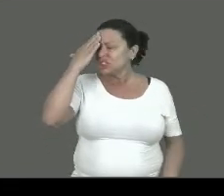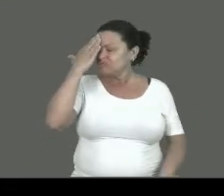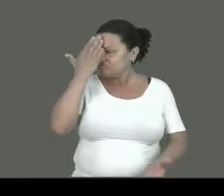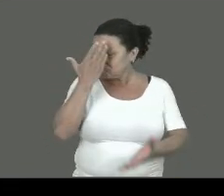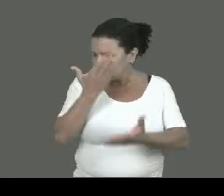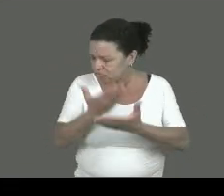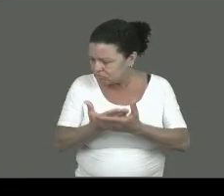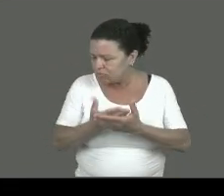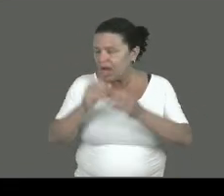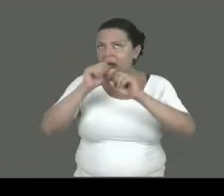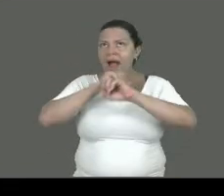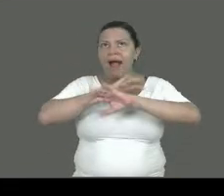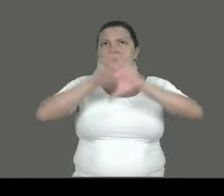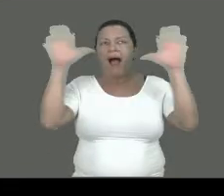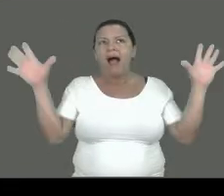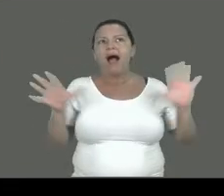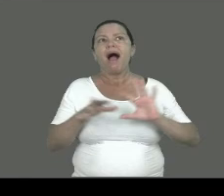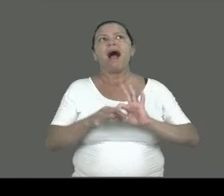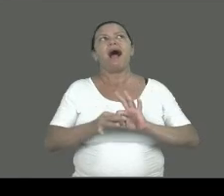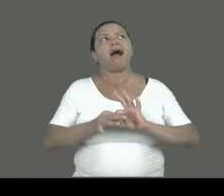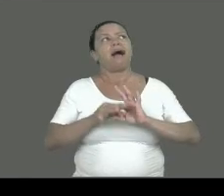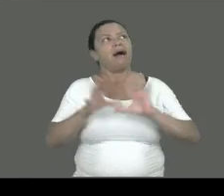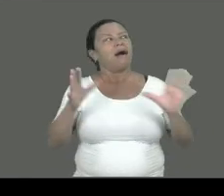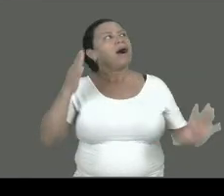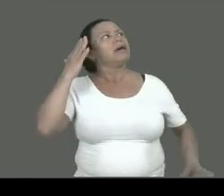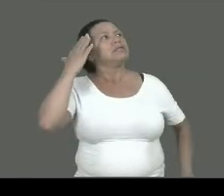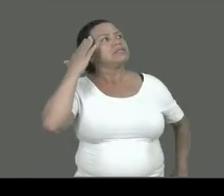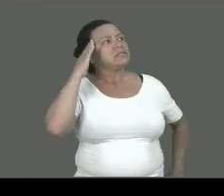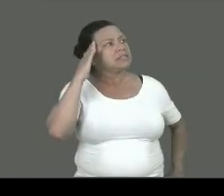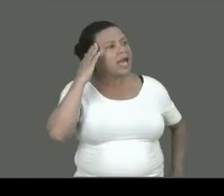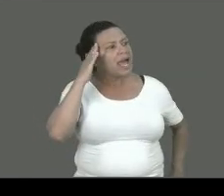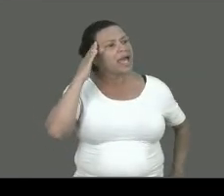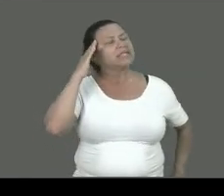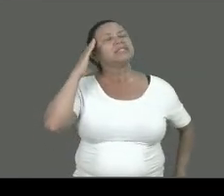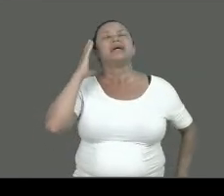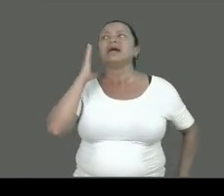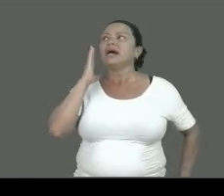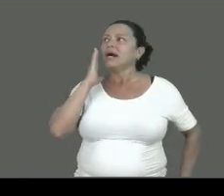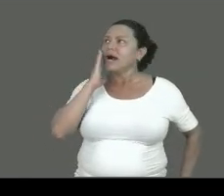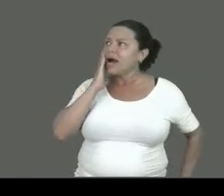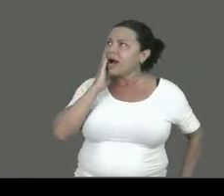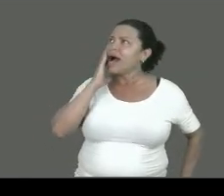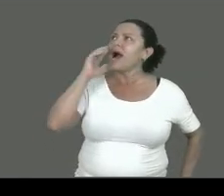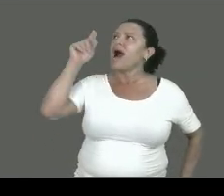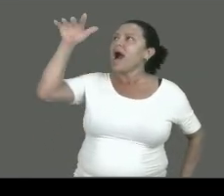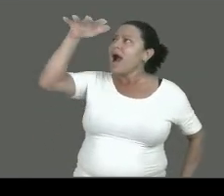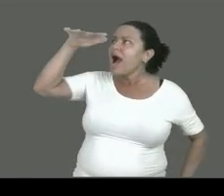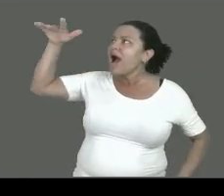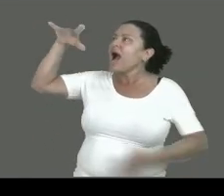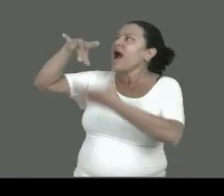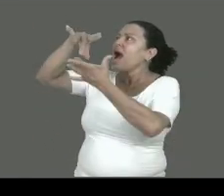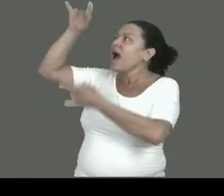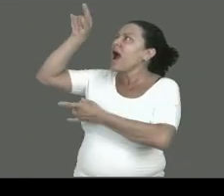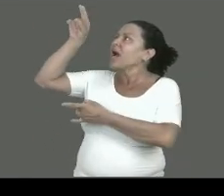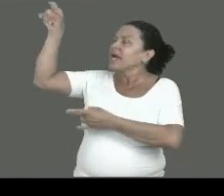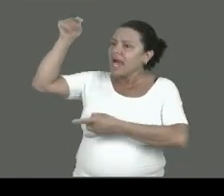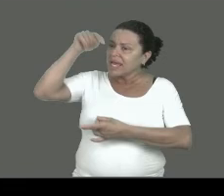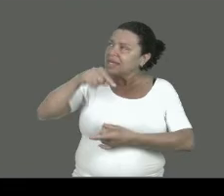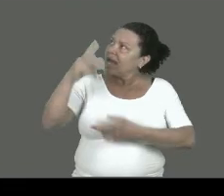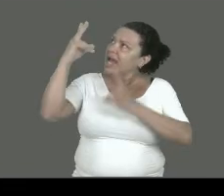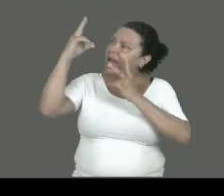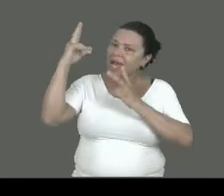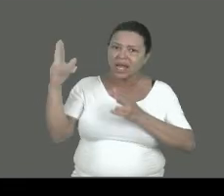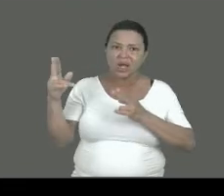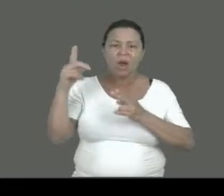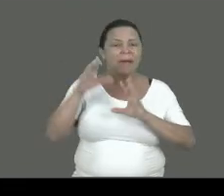esclarece e quando ela se liberta, quando ela entende essa grandiosidade, que o mundo de lá e o mundo de cá é um só, é